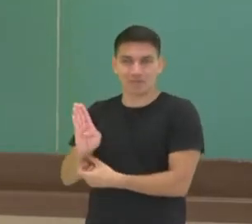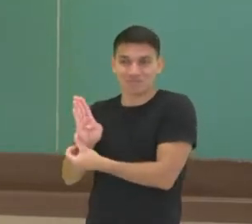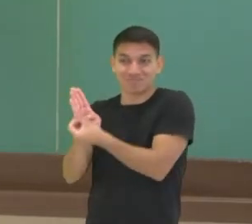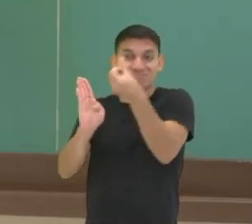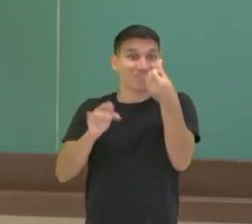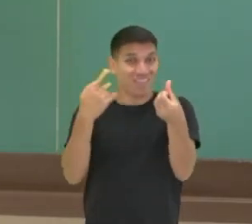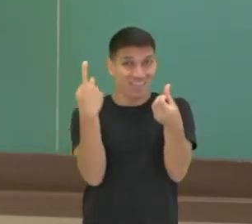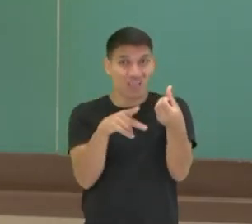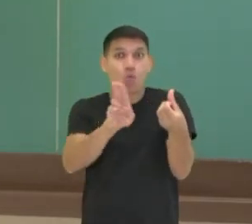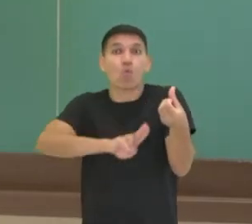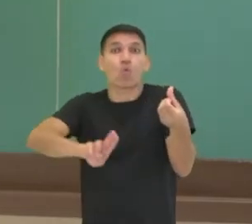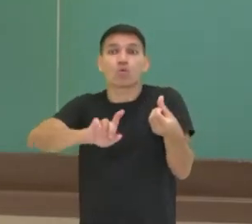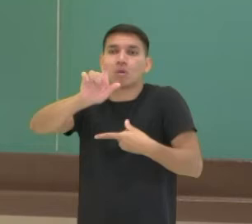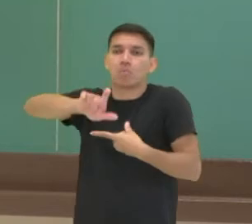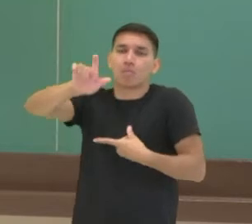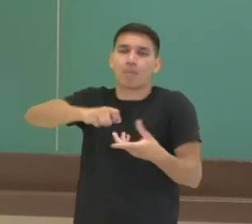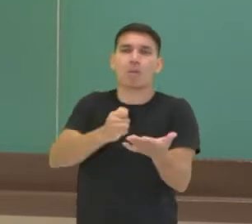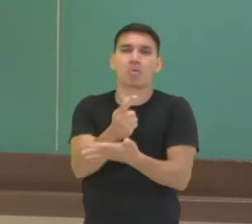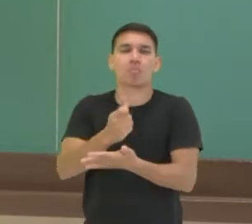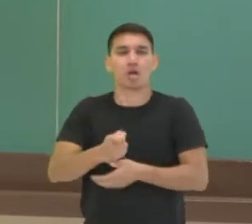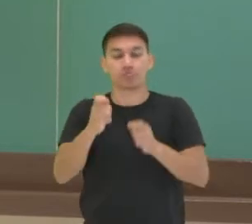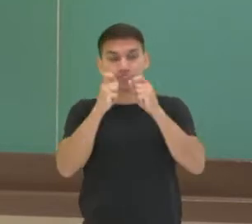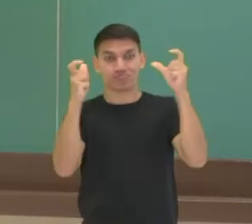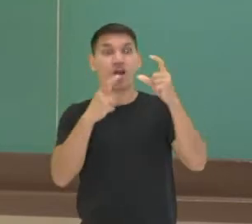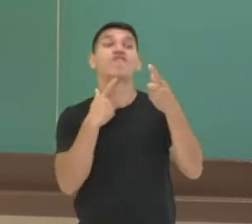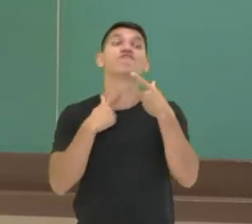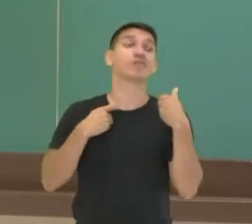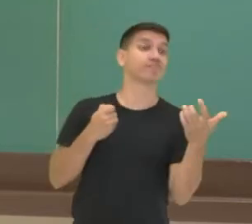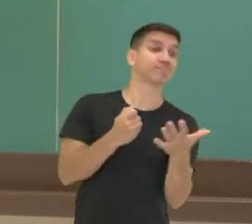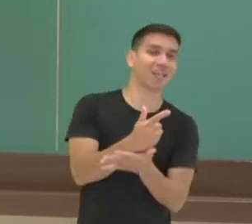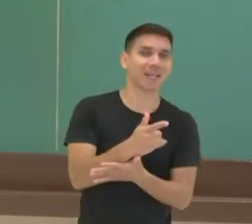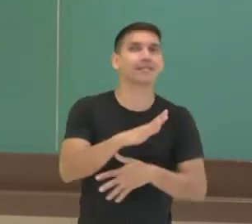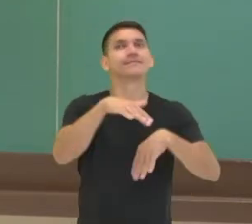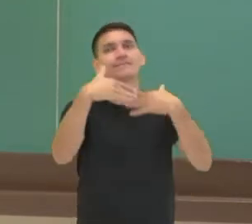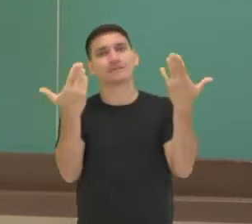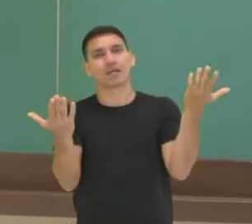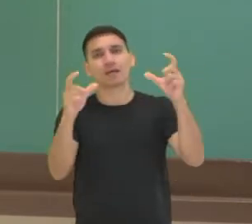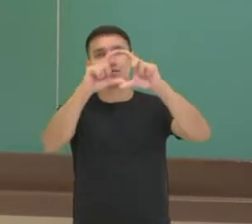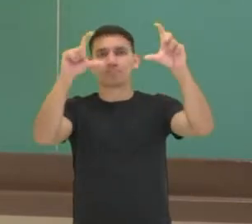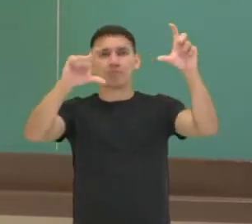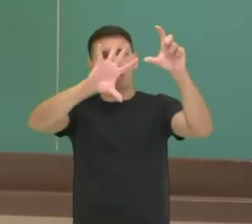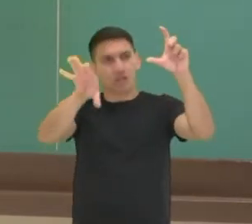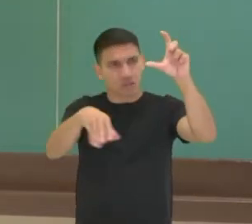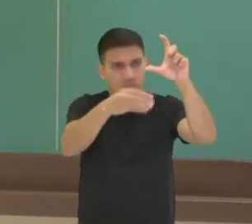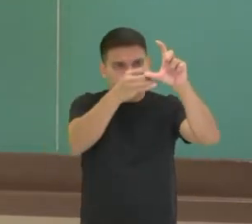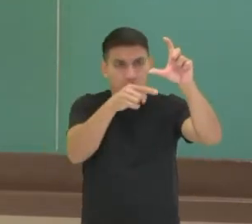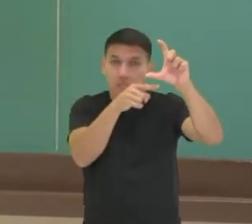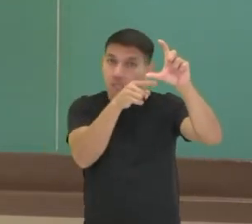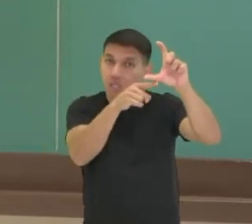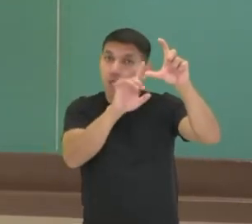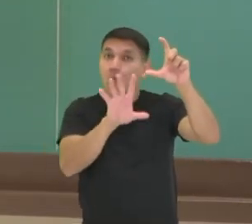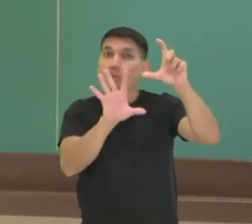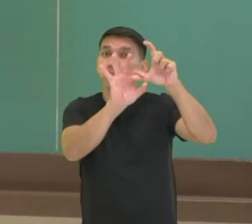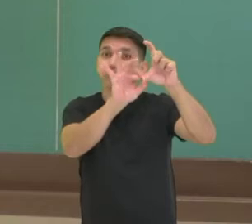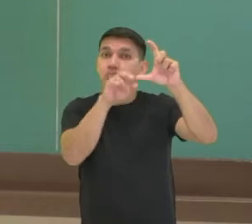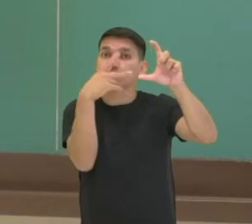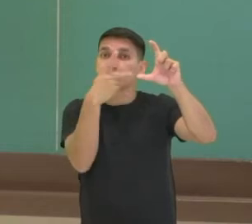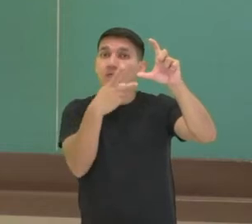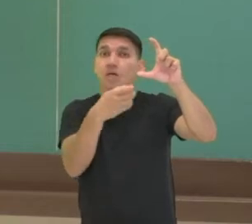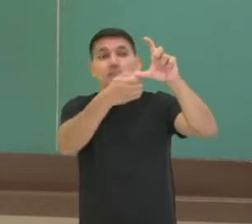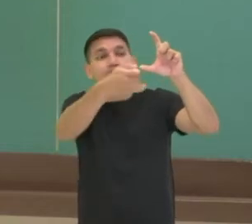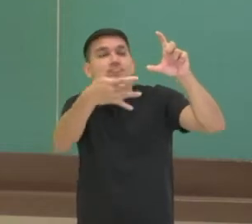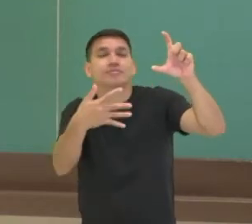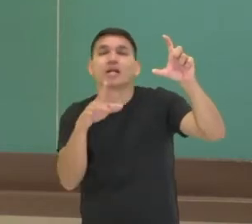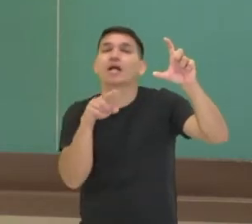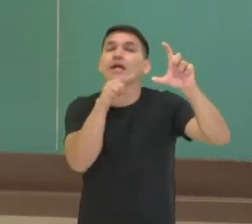impulso para compras, de acordo com a pesquisa, no subtítulo a gente tem uma complementação desse título, dessa